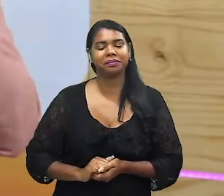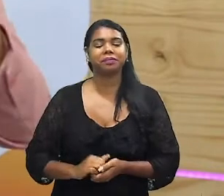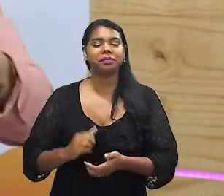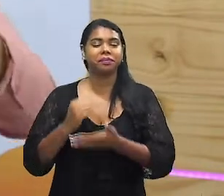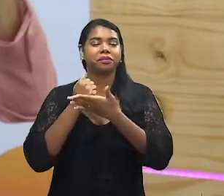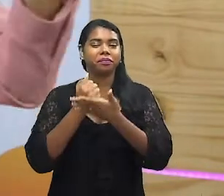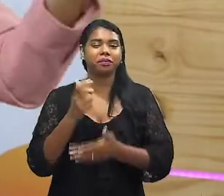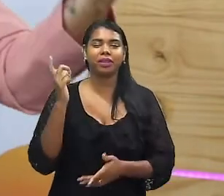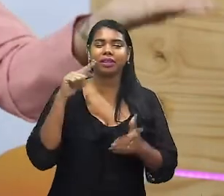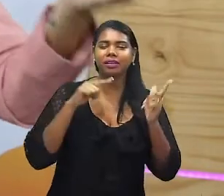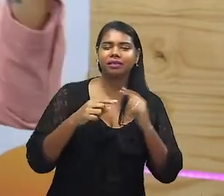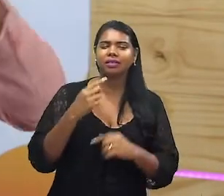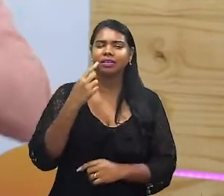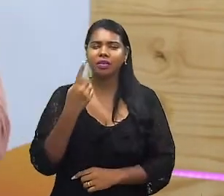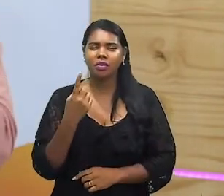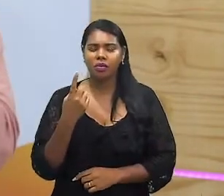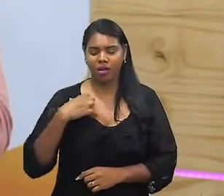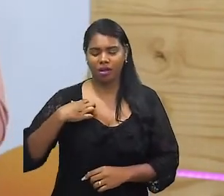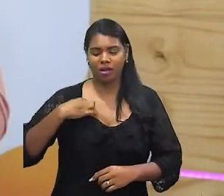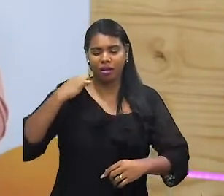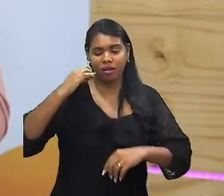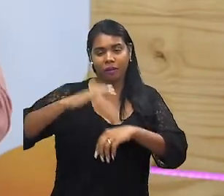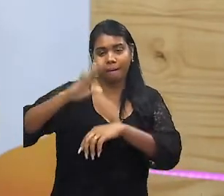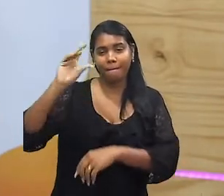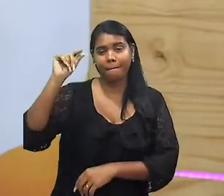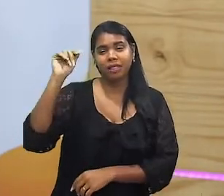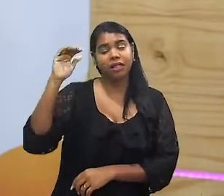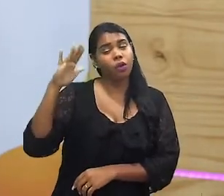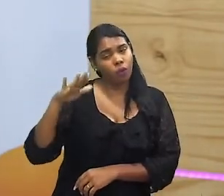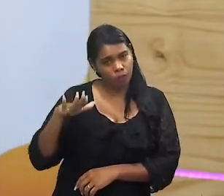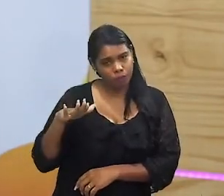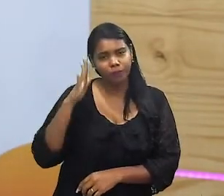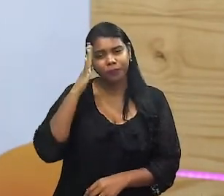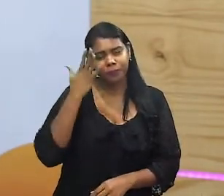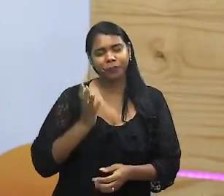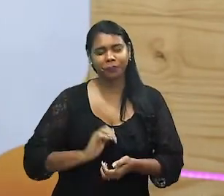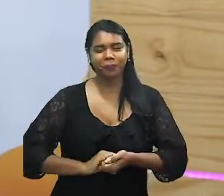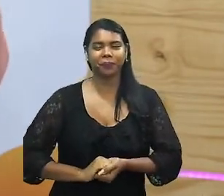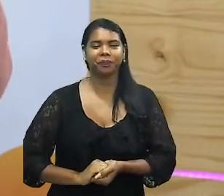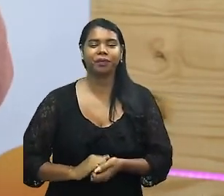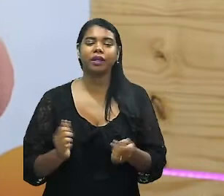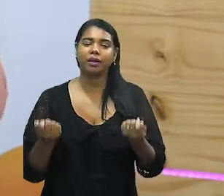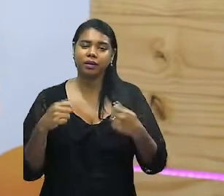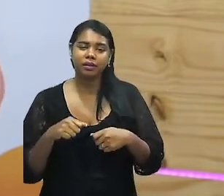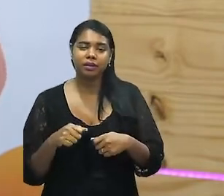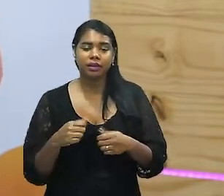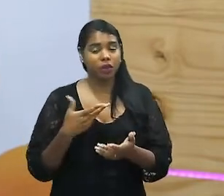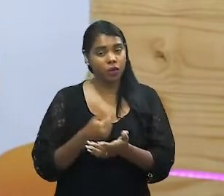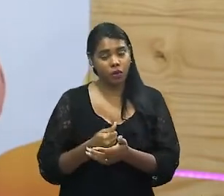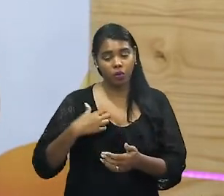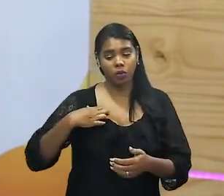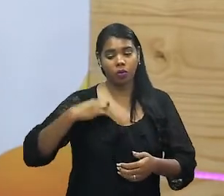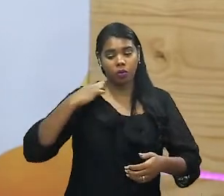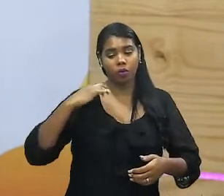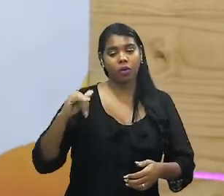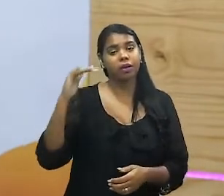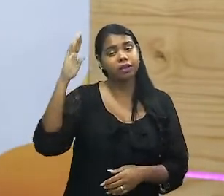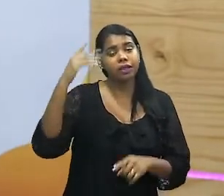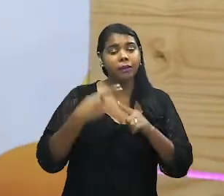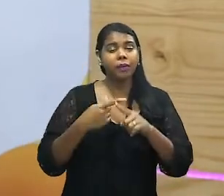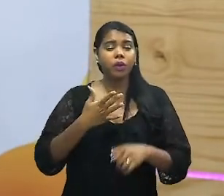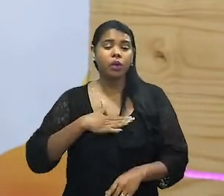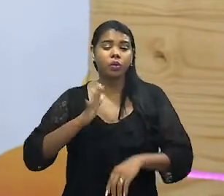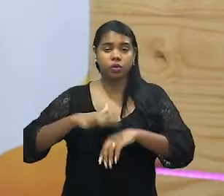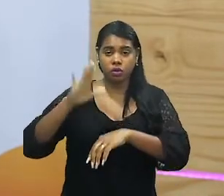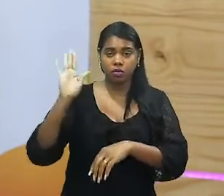gente a escolher entre uma camisa mais cara ou uma camisa mais barata. Pode ser que eu compre a mais cara porque gostei mais